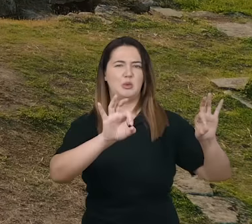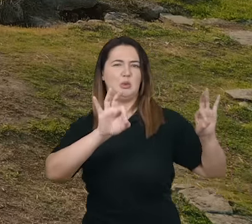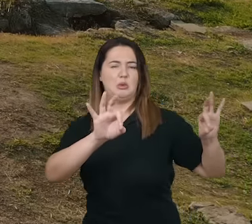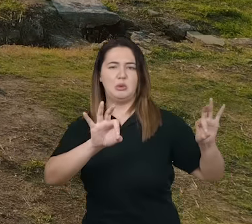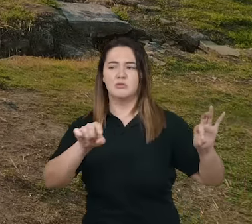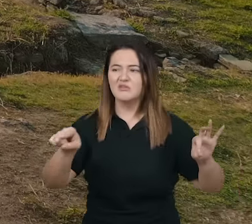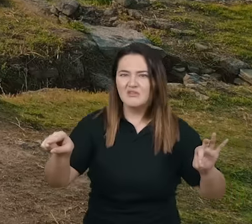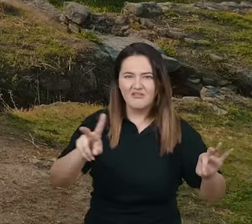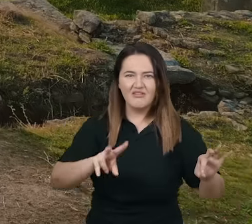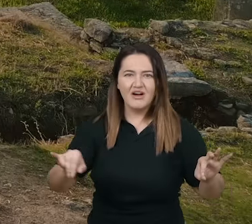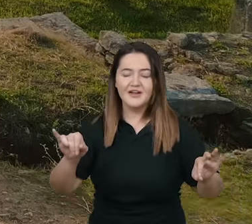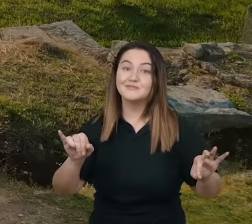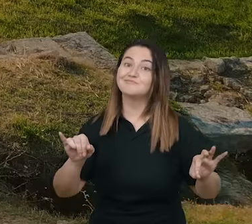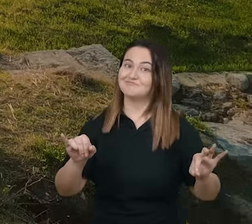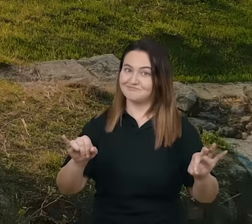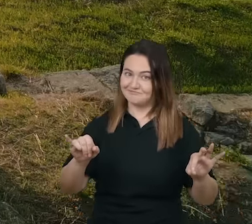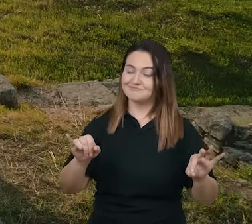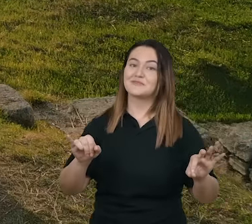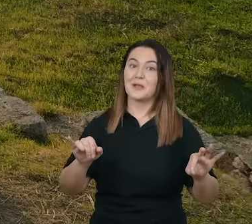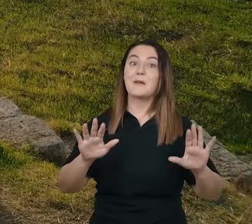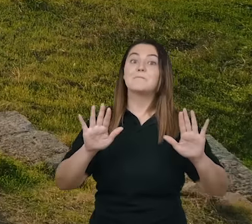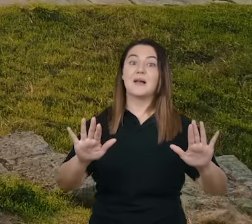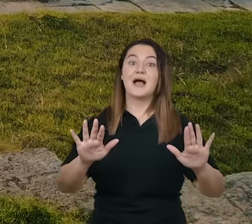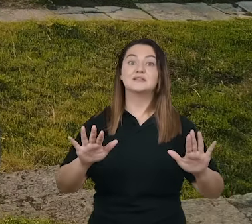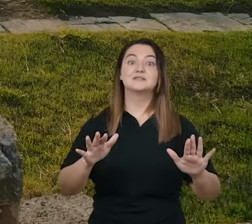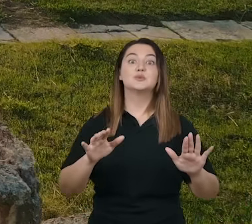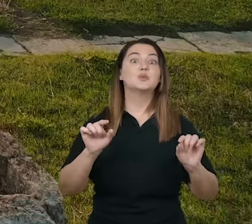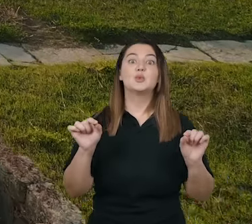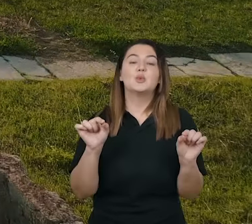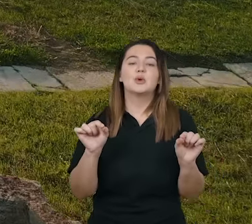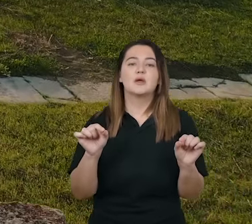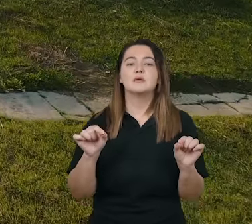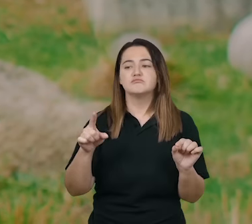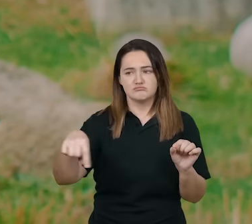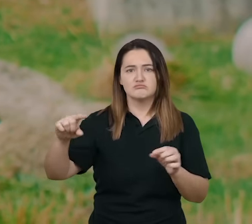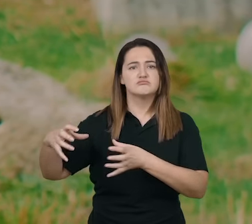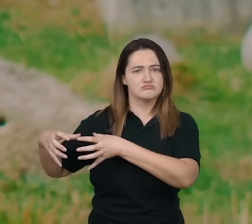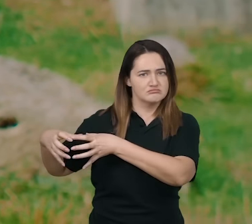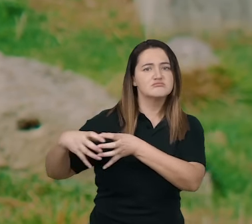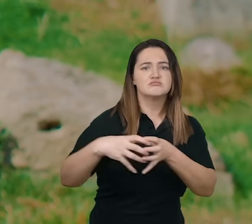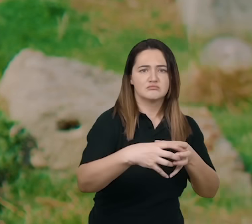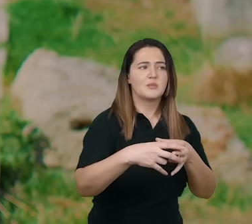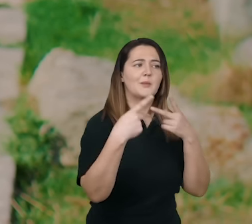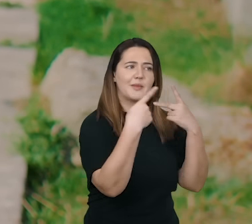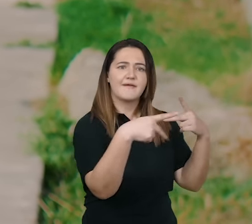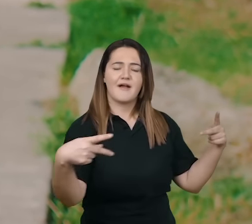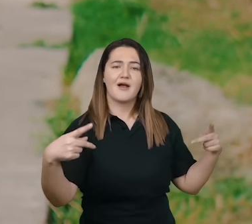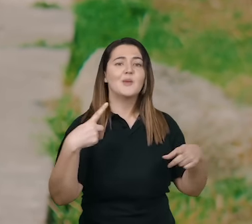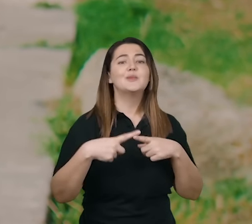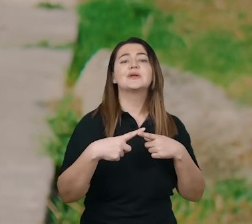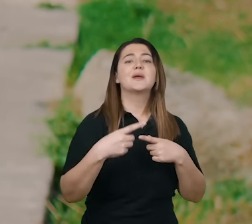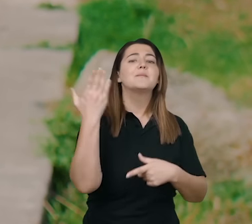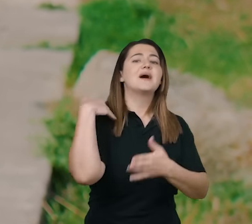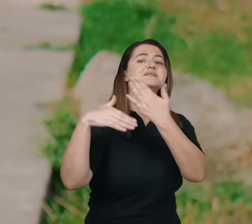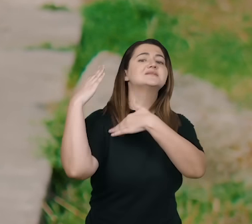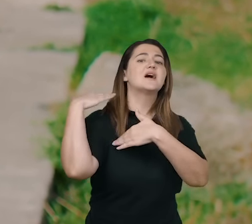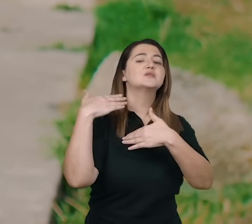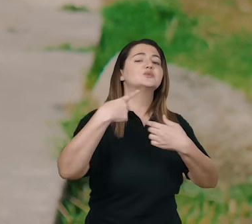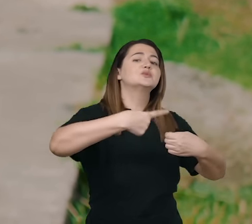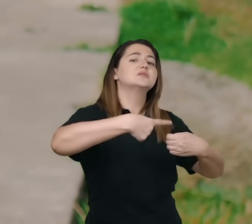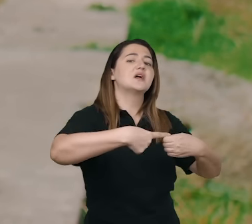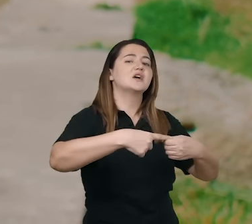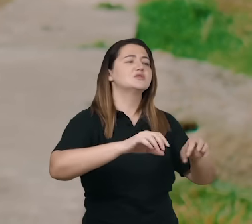que não existe mais. Porém, naqueles idos, isto aqui era um edifício suntuoso, mármore para todos os lados, as pedras